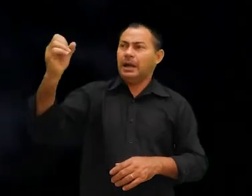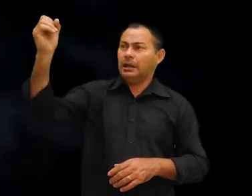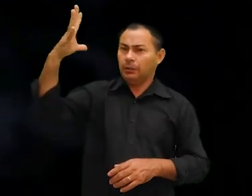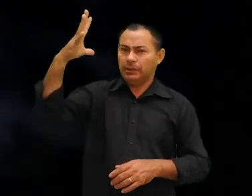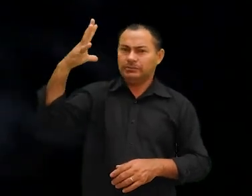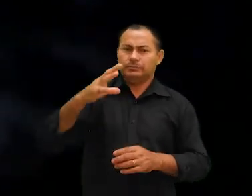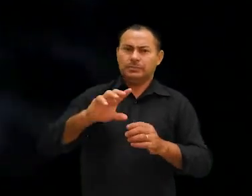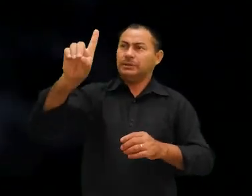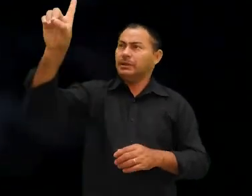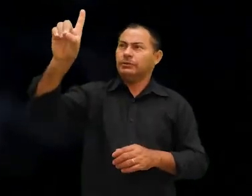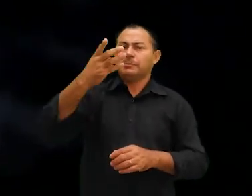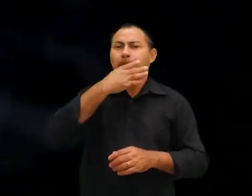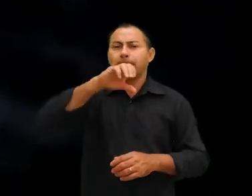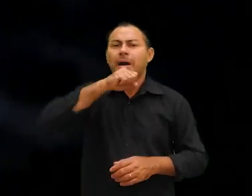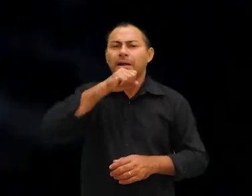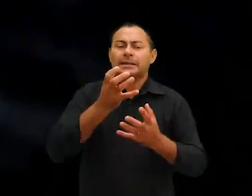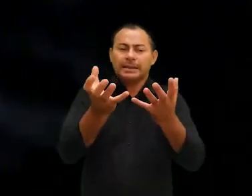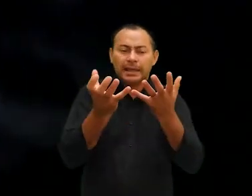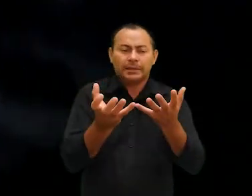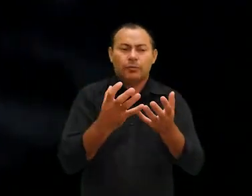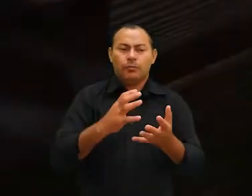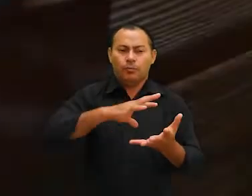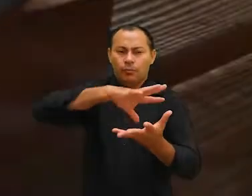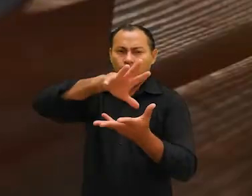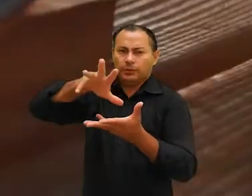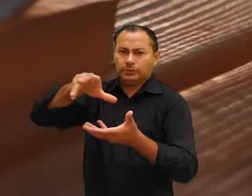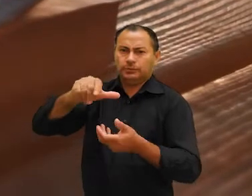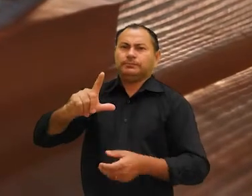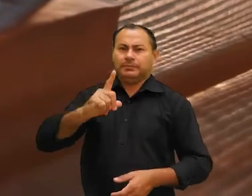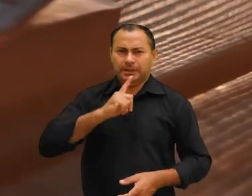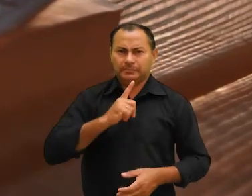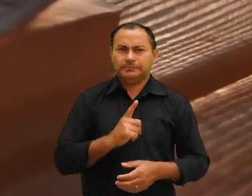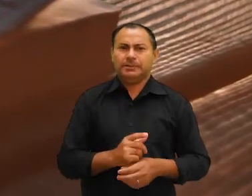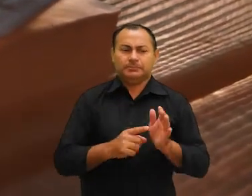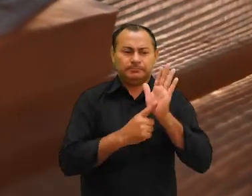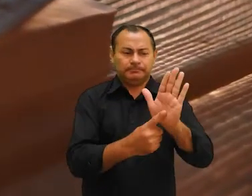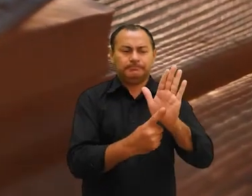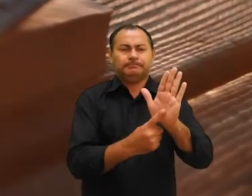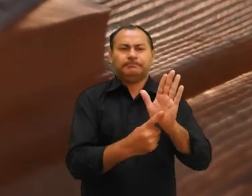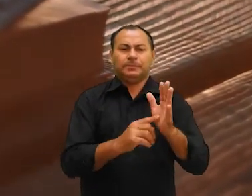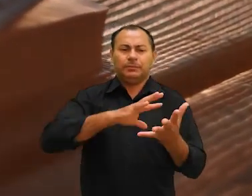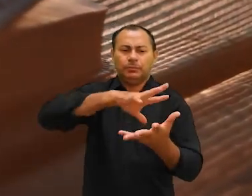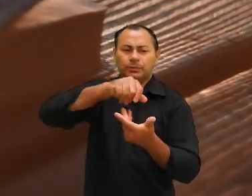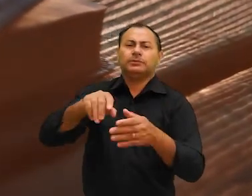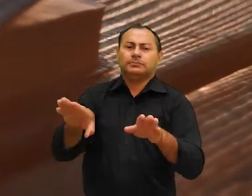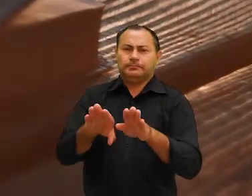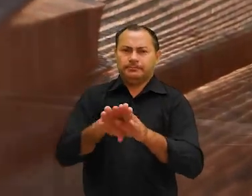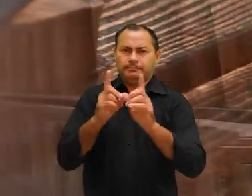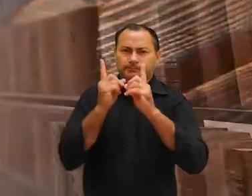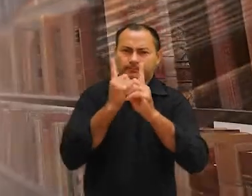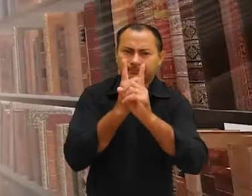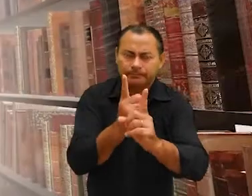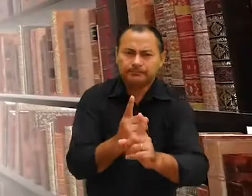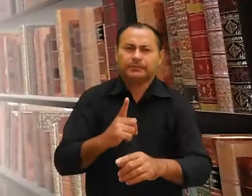são a luz que Deus pai que essa que o mundo tem essa é uma declaração impressionante sobre o mundo e sobre os